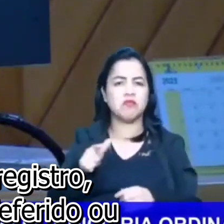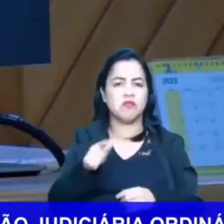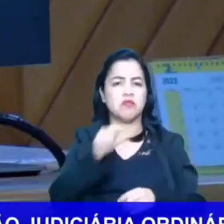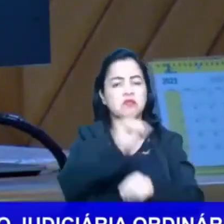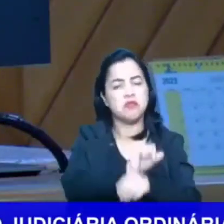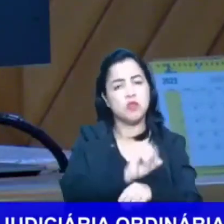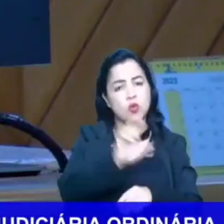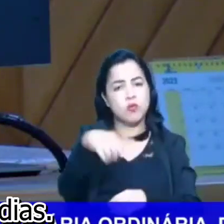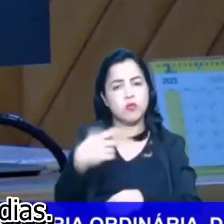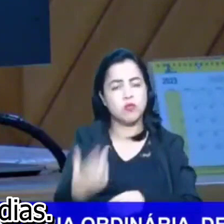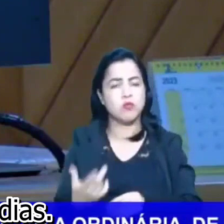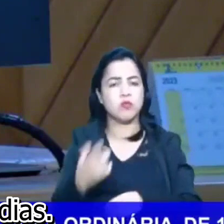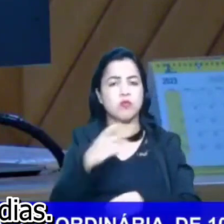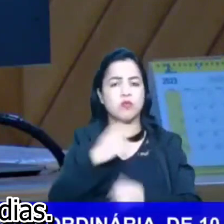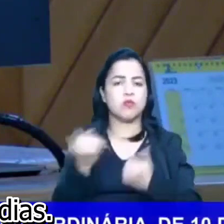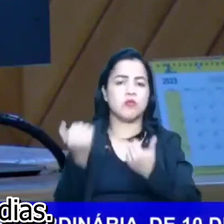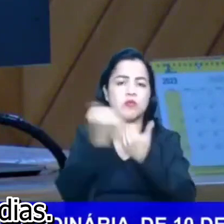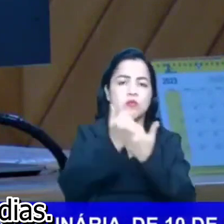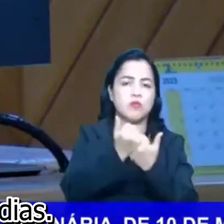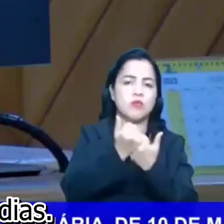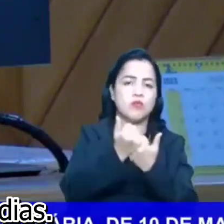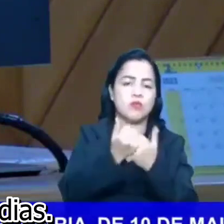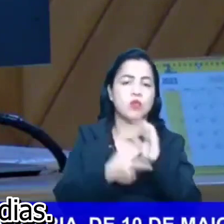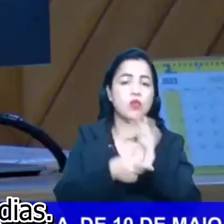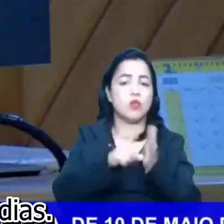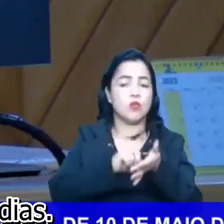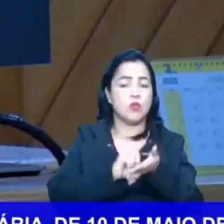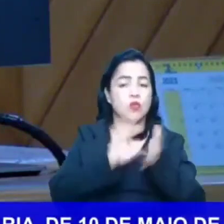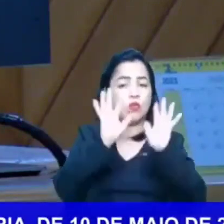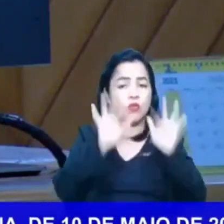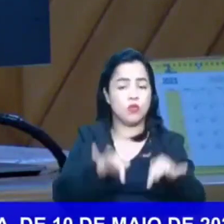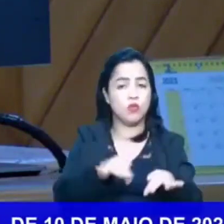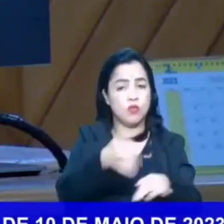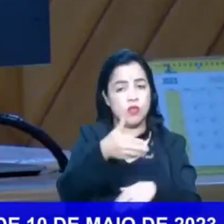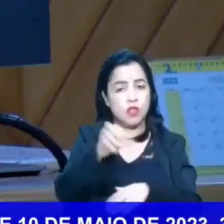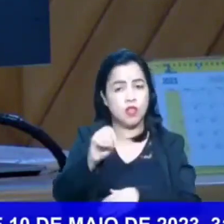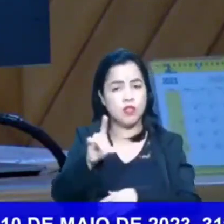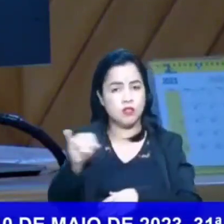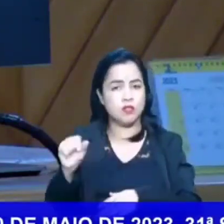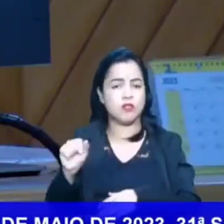indeferido ou substituído antes do fim do prazo de 10 dias.